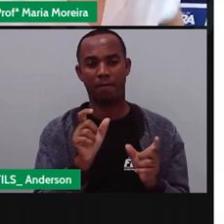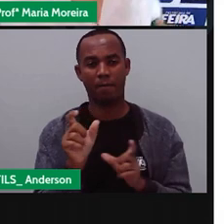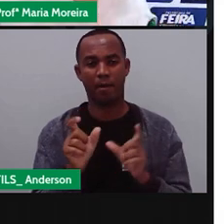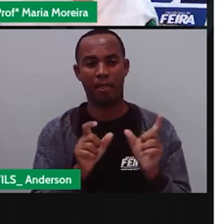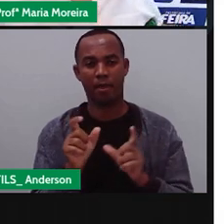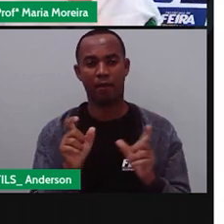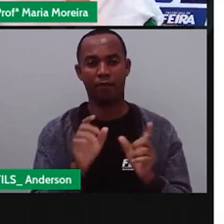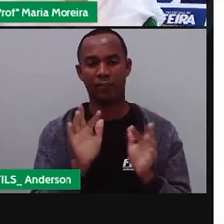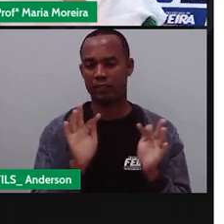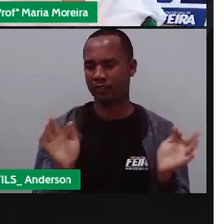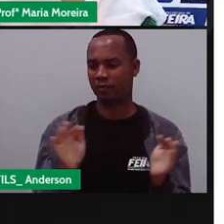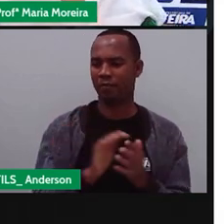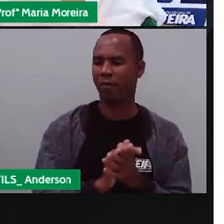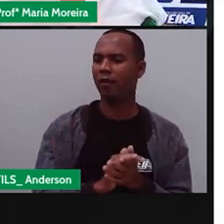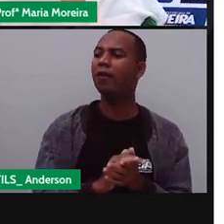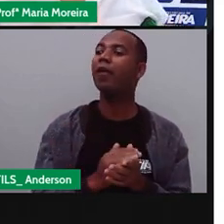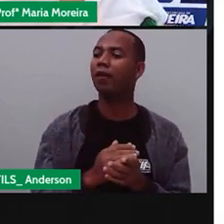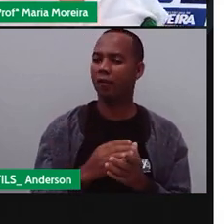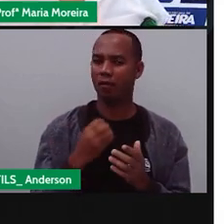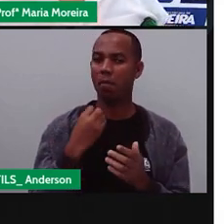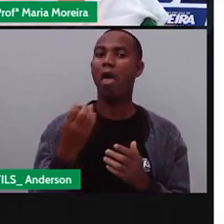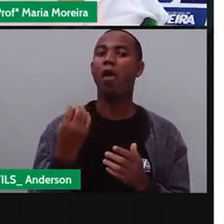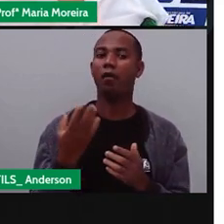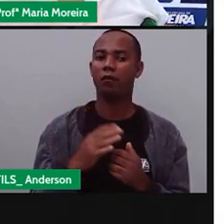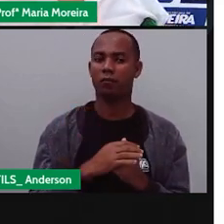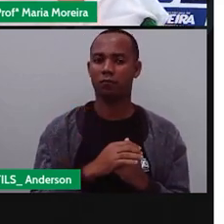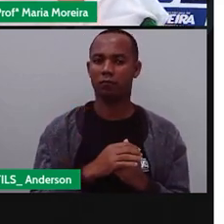coloquial? E aí, velho, tu tá bem? Tá de boa?